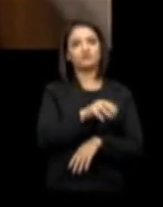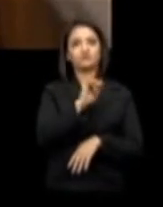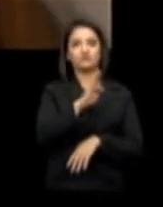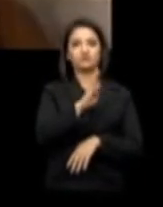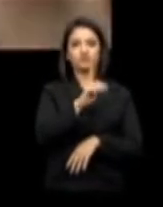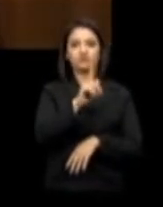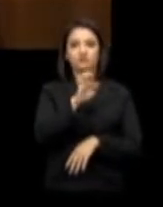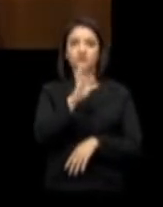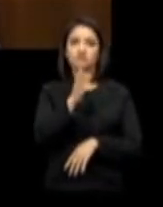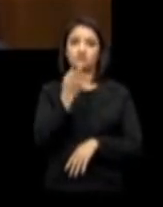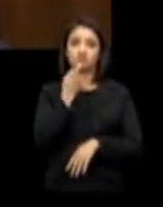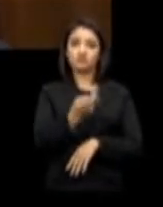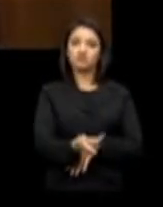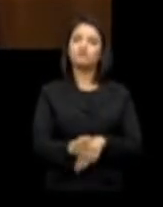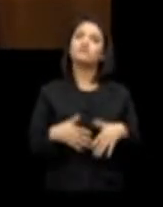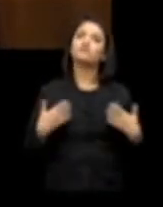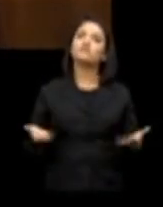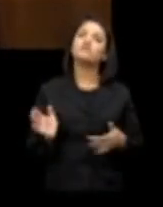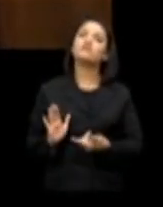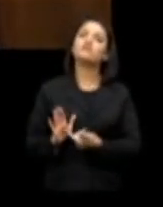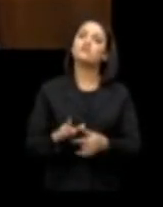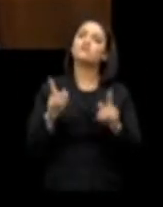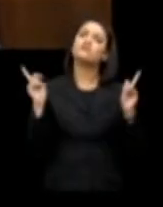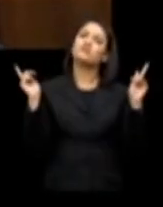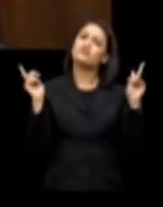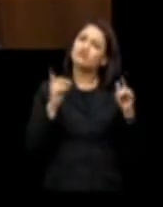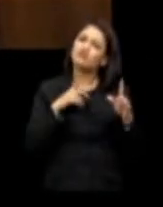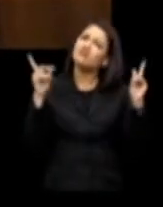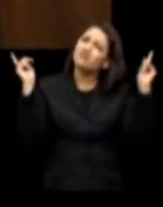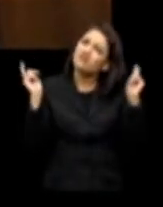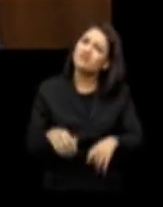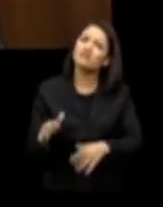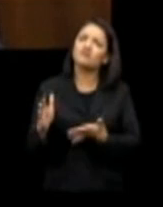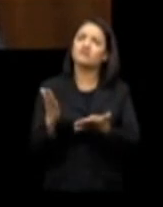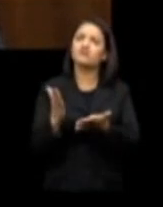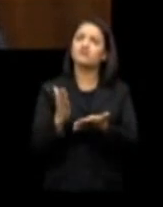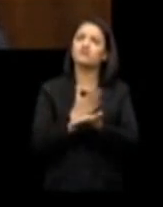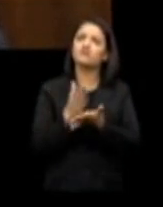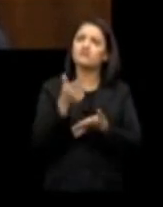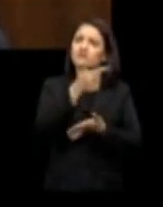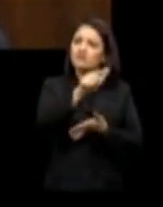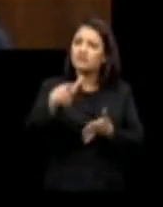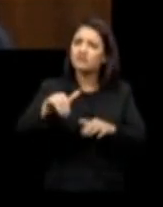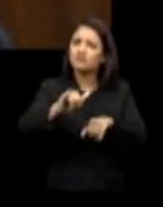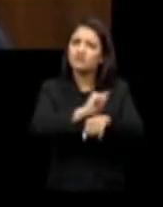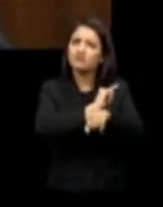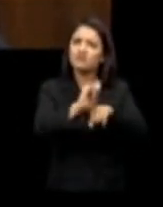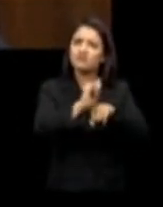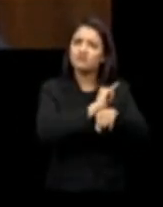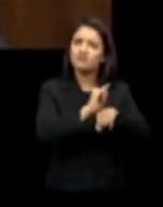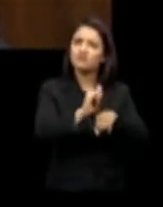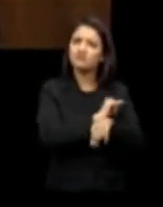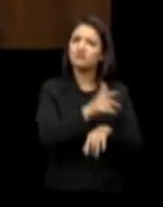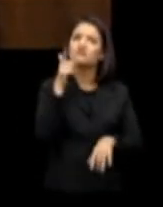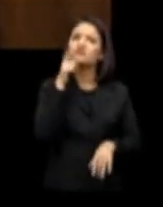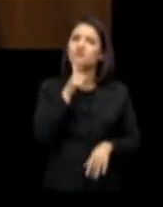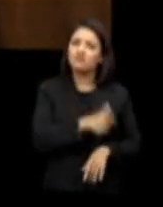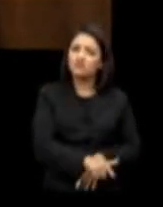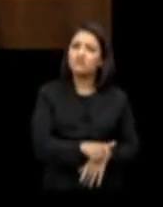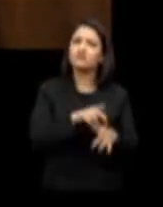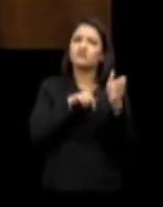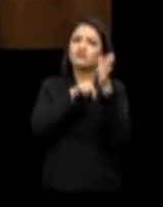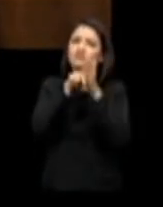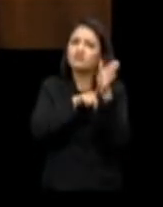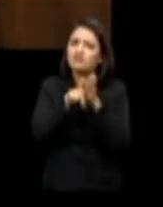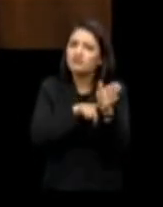fato por si só demonstra que há alternativas jurídicas e administrativas menos invasivas para o fim almejado, colocando